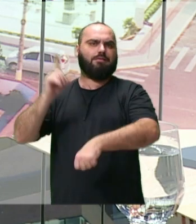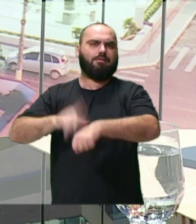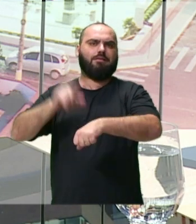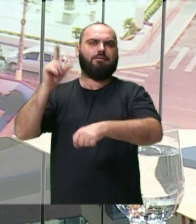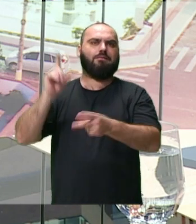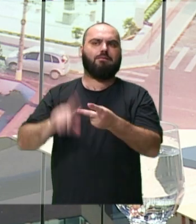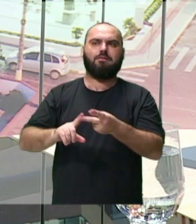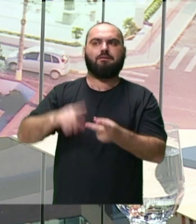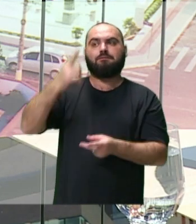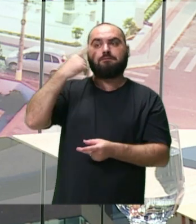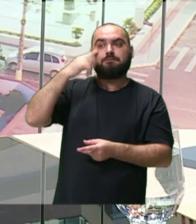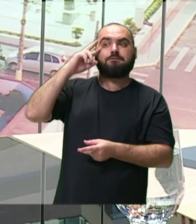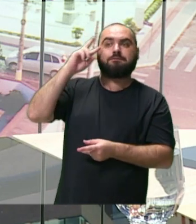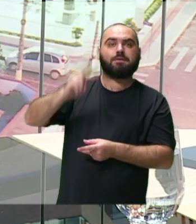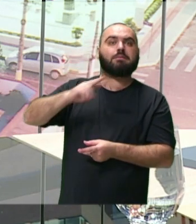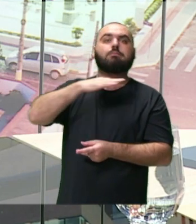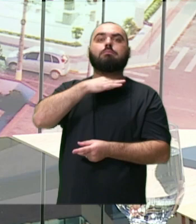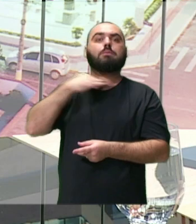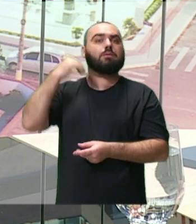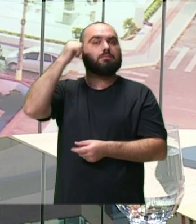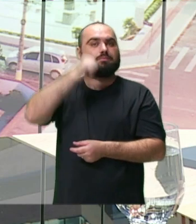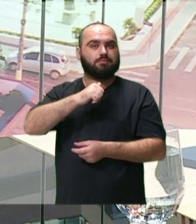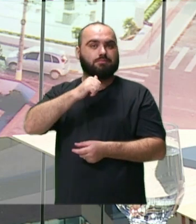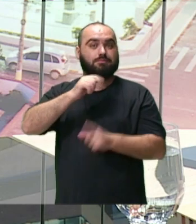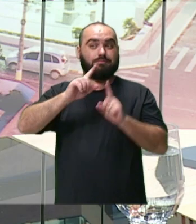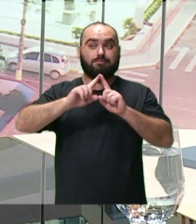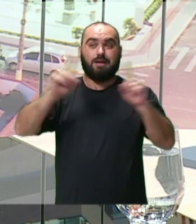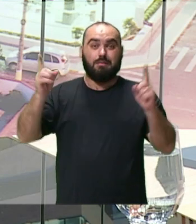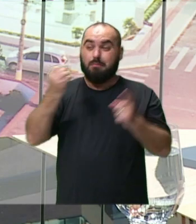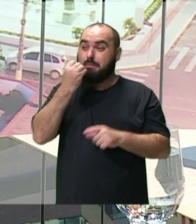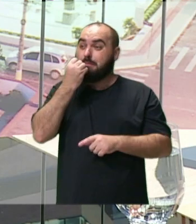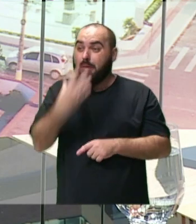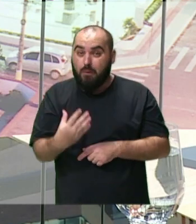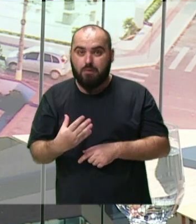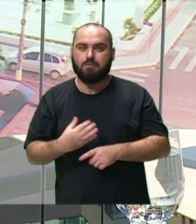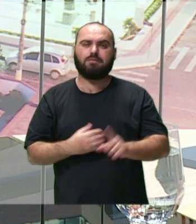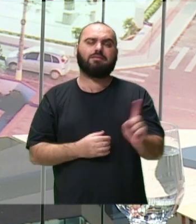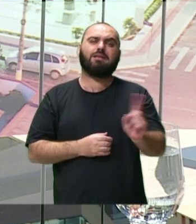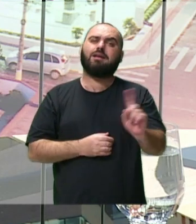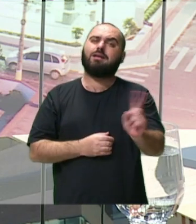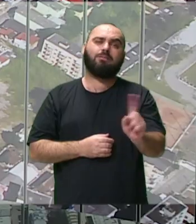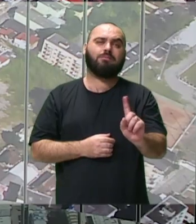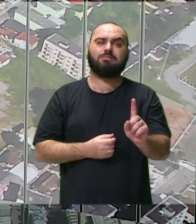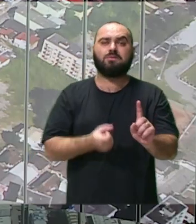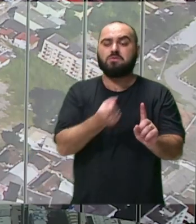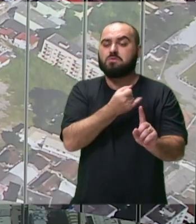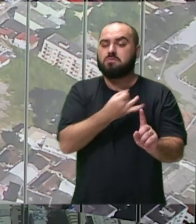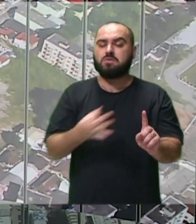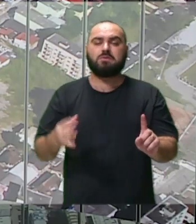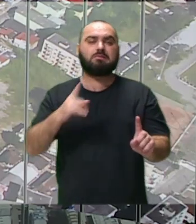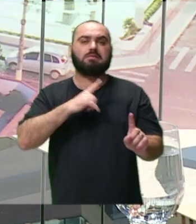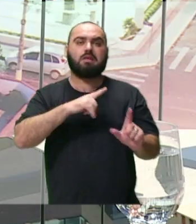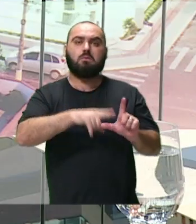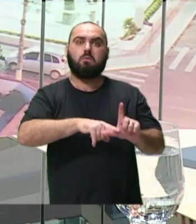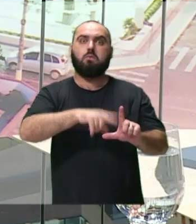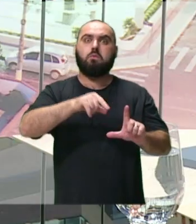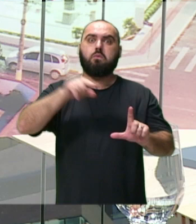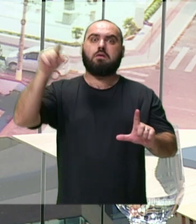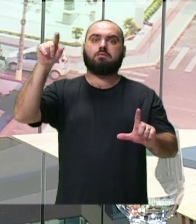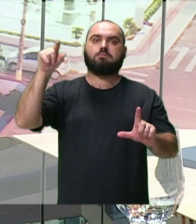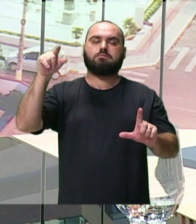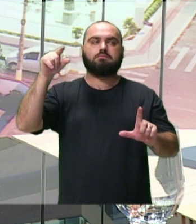dos feminicídios, mas não está bom ainda. Os números continuam ali. Então, pensar